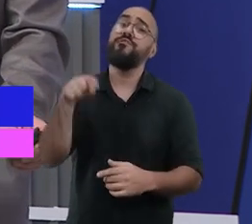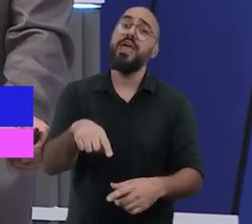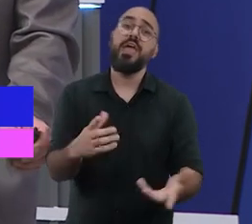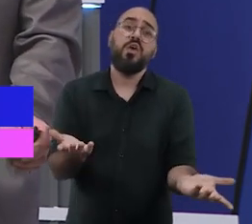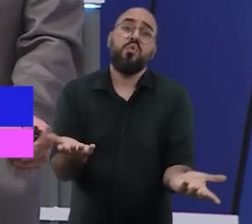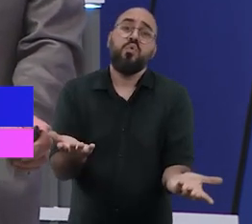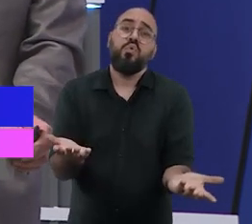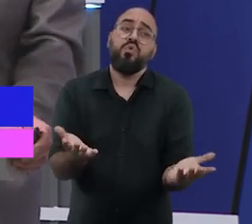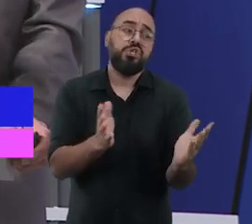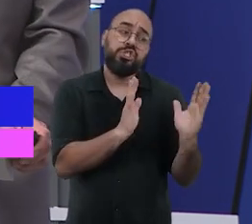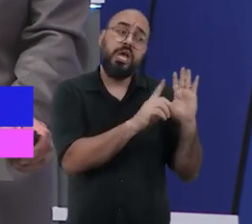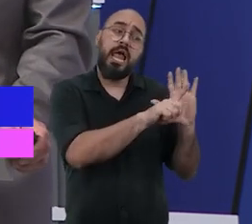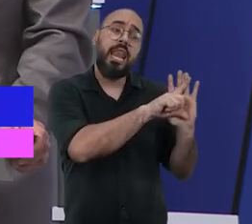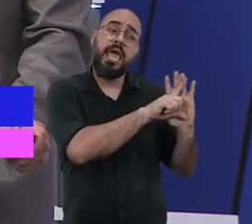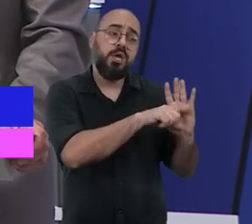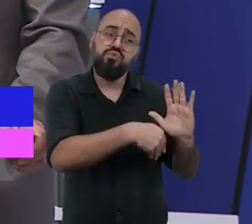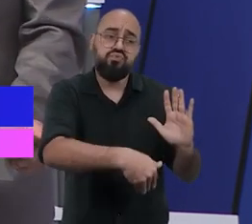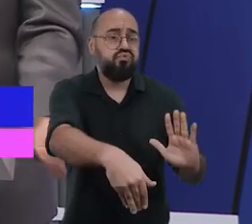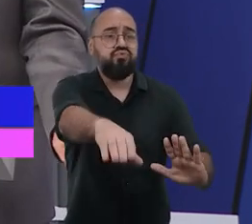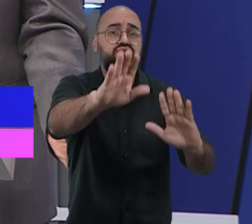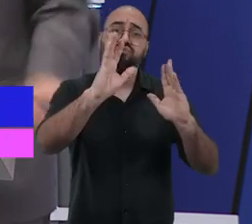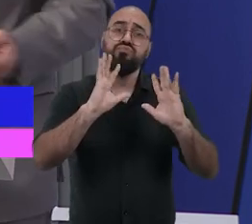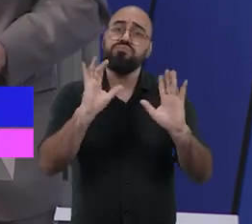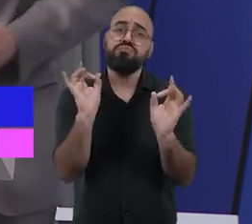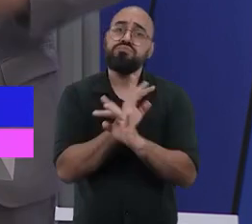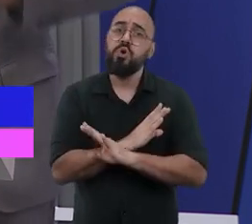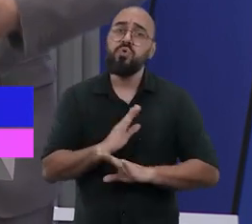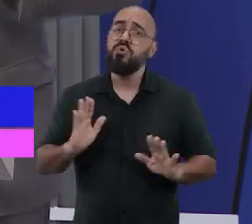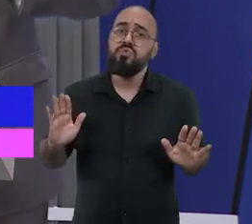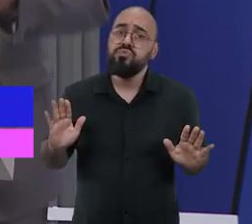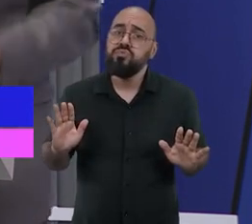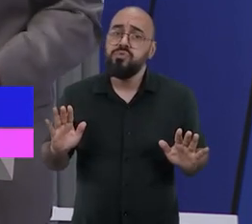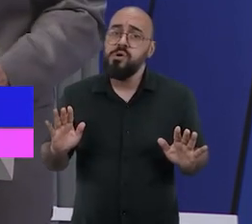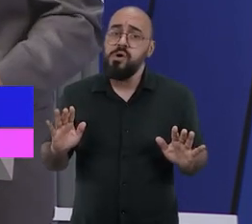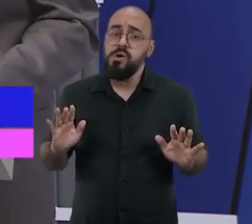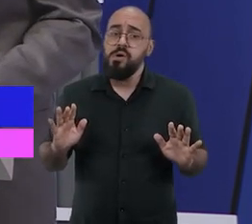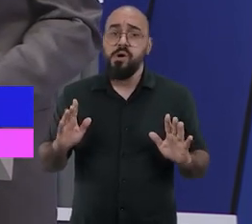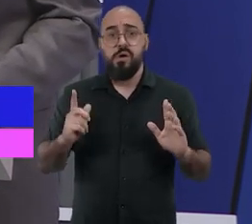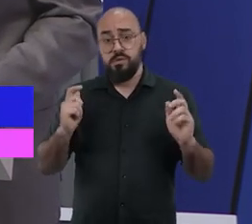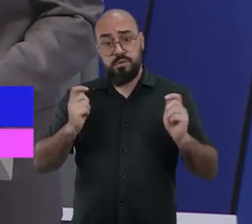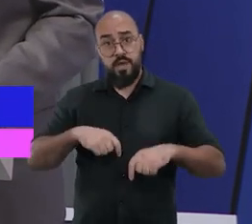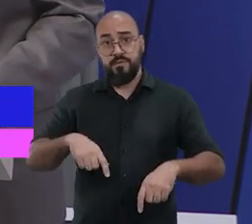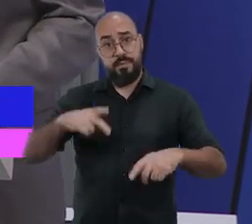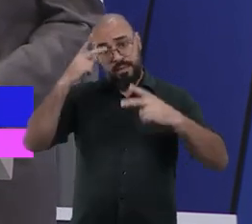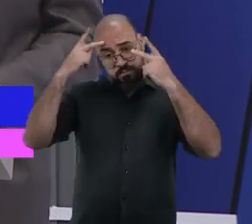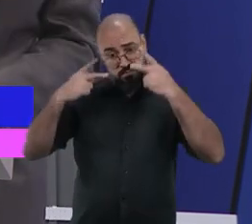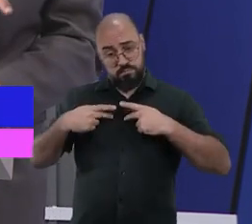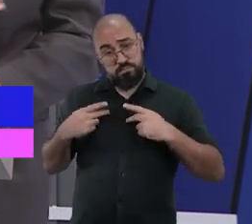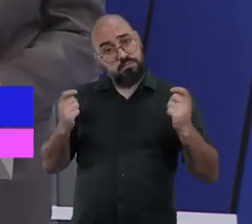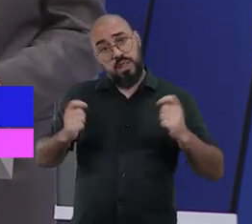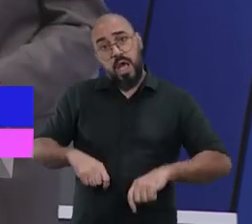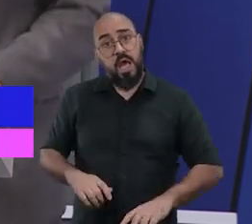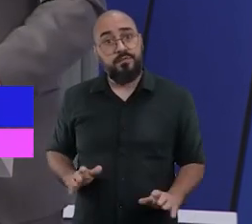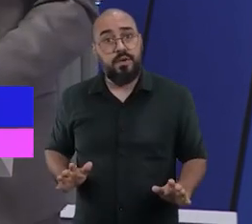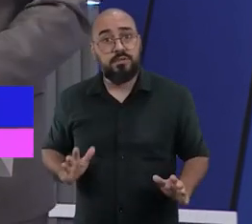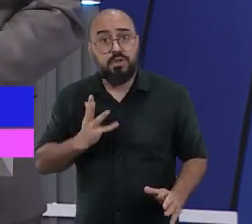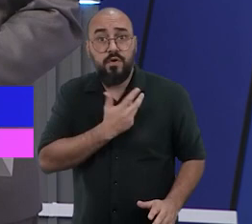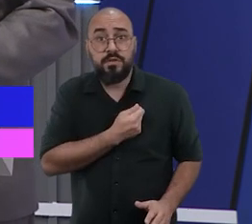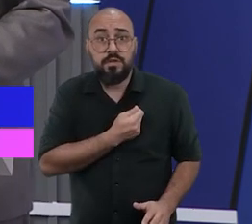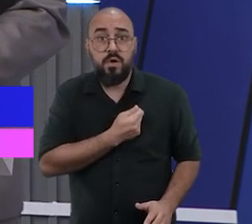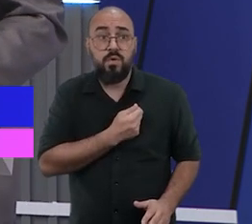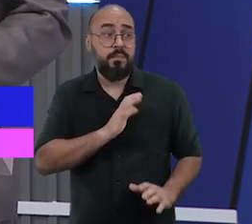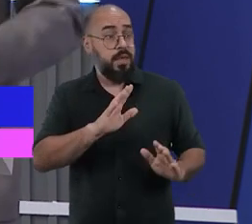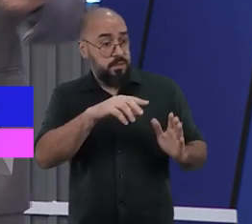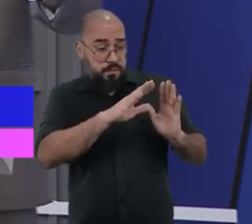de salvação sem a morte de Cristo, nós então poderíamos nos salvar a nós mesmos. Mas não é isso que a Bíblia diz, nem no Antigo Testamento, nem no